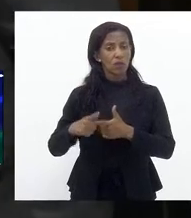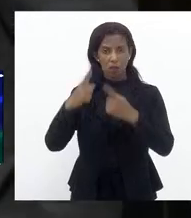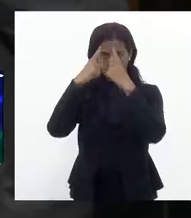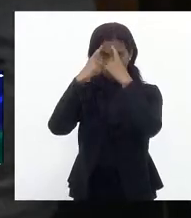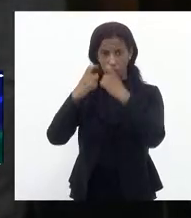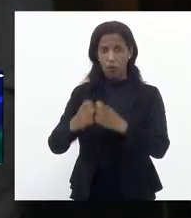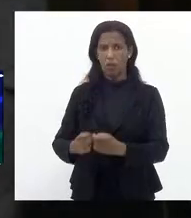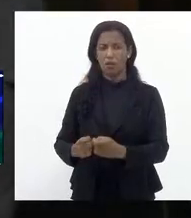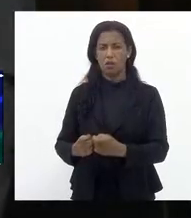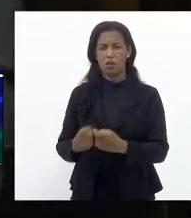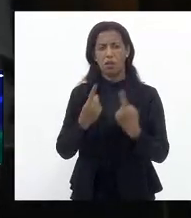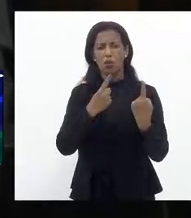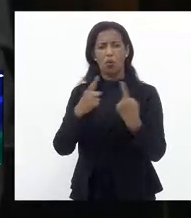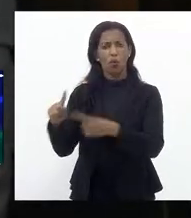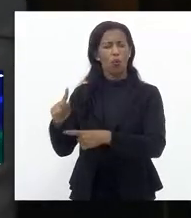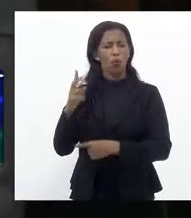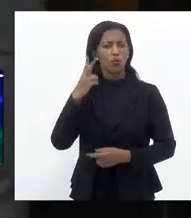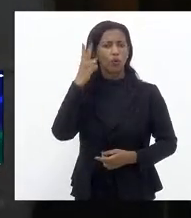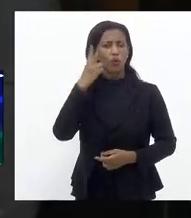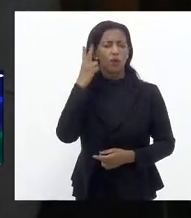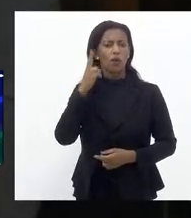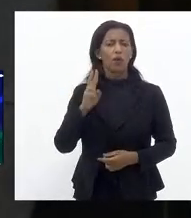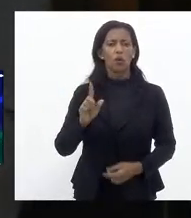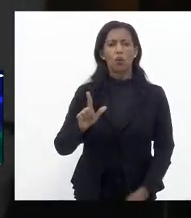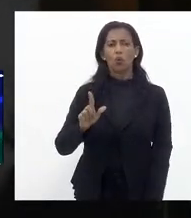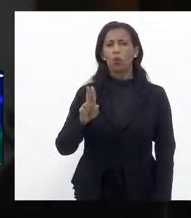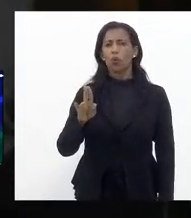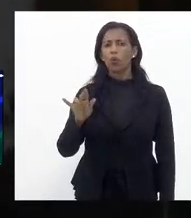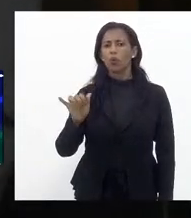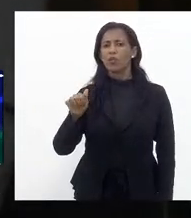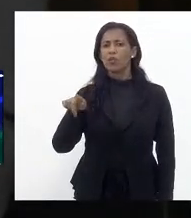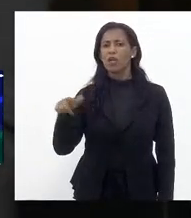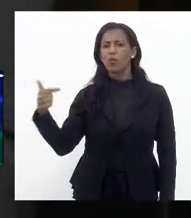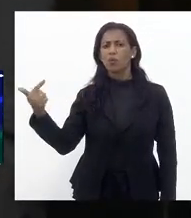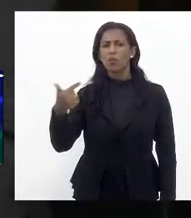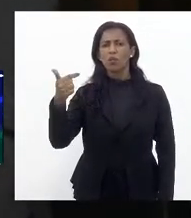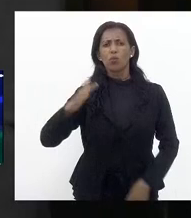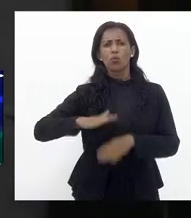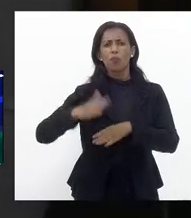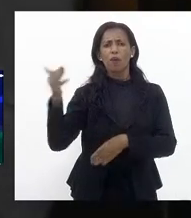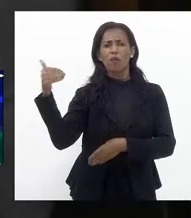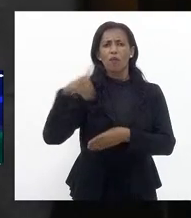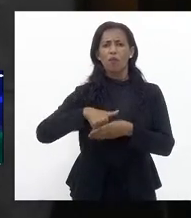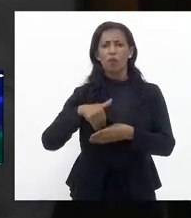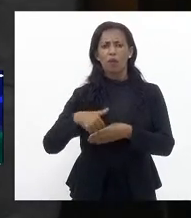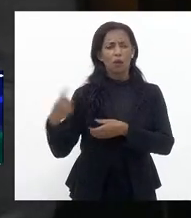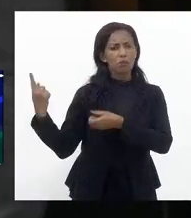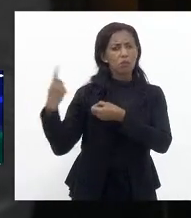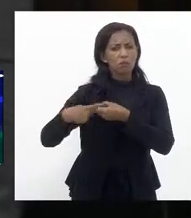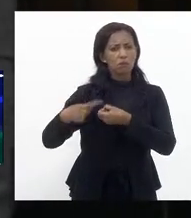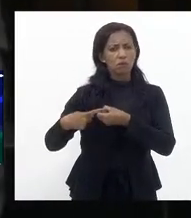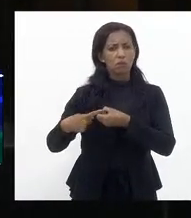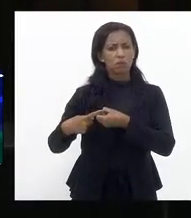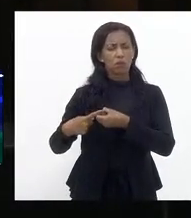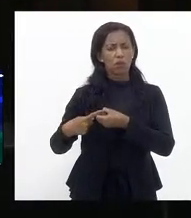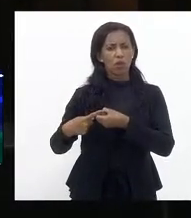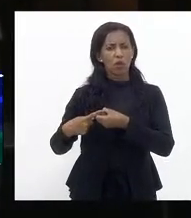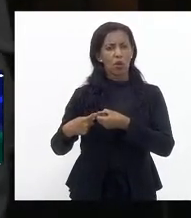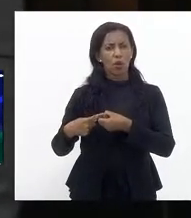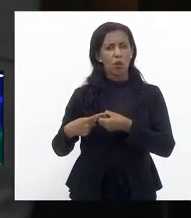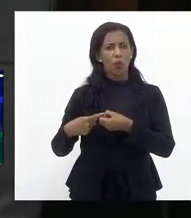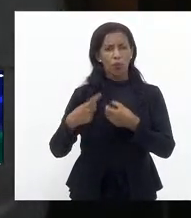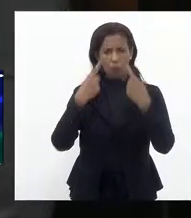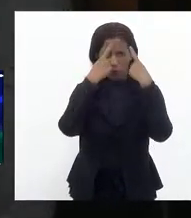agressão ao vereador Luciano Serafim, segundo mais votado do município, por uma secla do